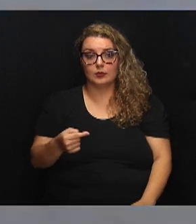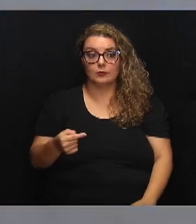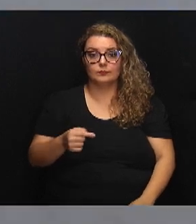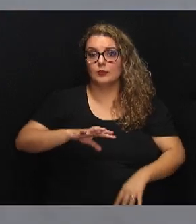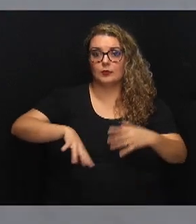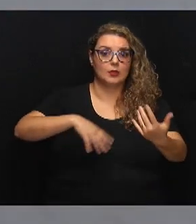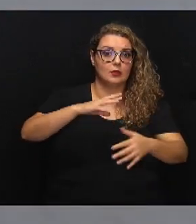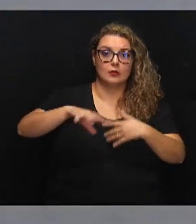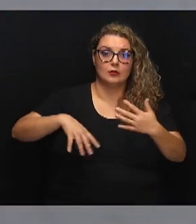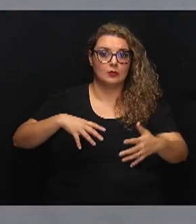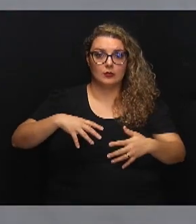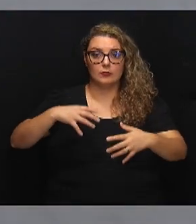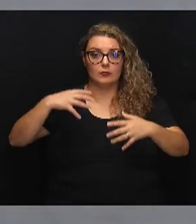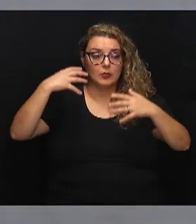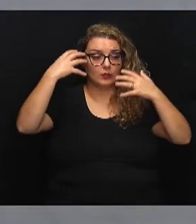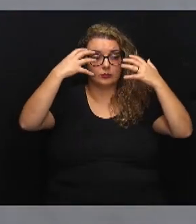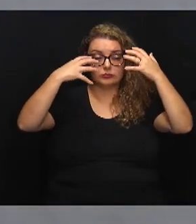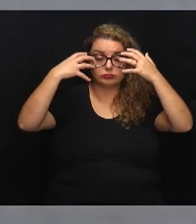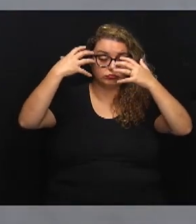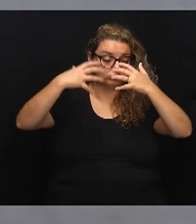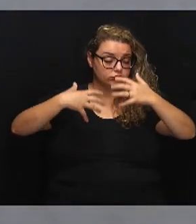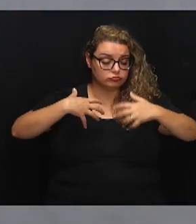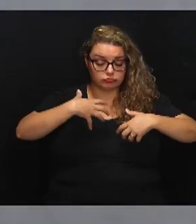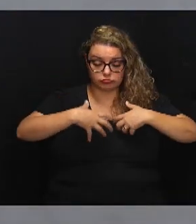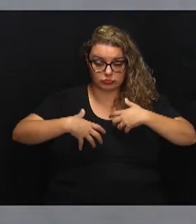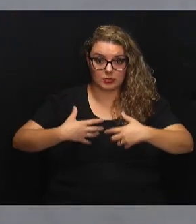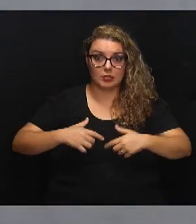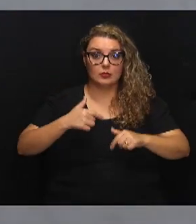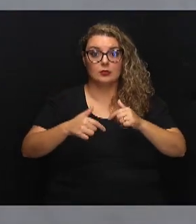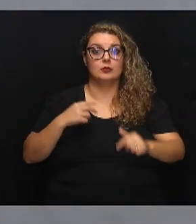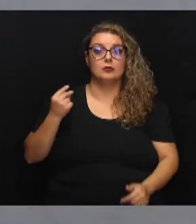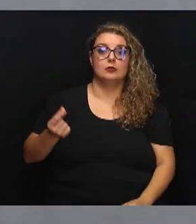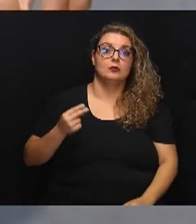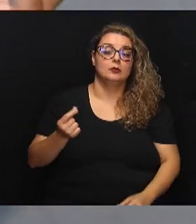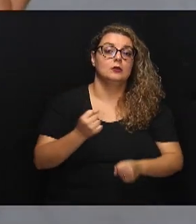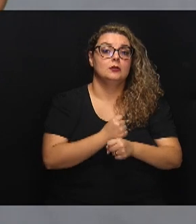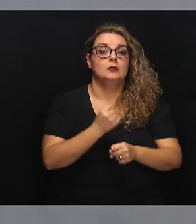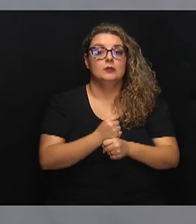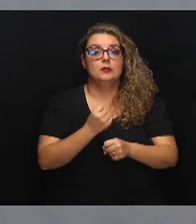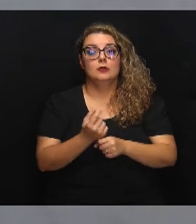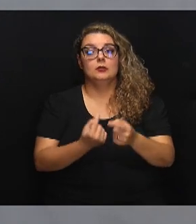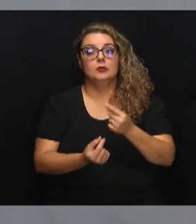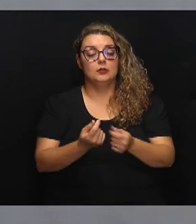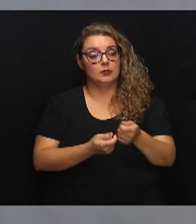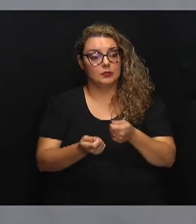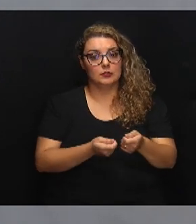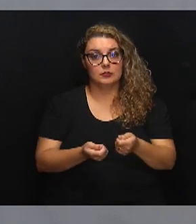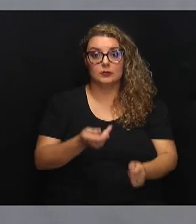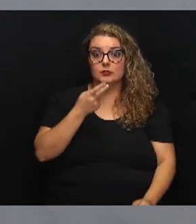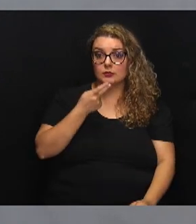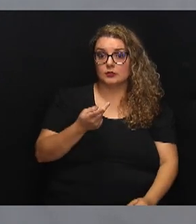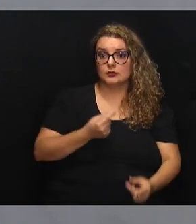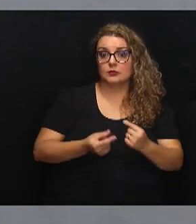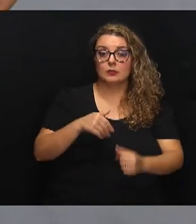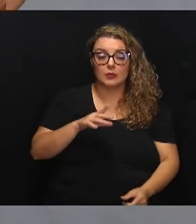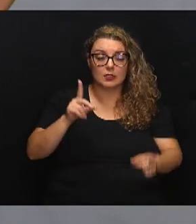aquilo mexe com a gente, né? Eu trabalho já há muitos anos com finanças e eu digo que a finanças mais difícil